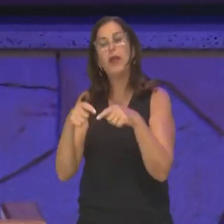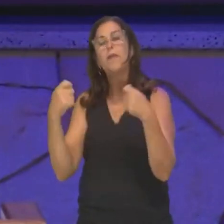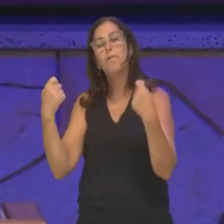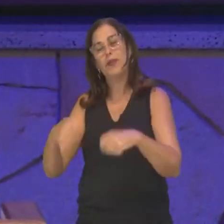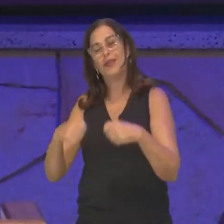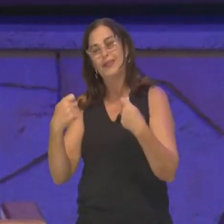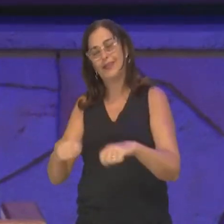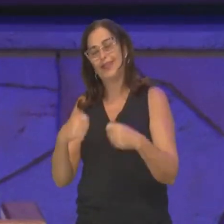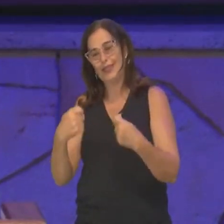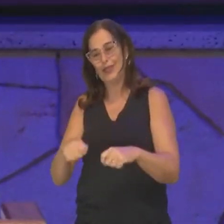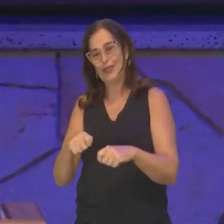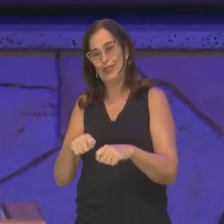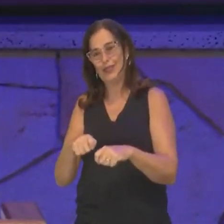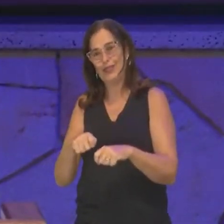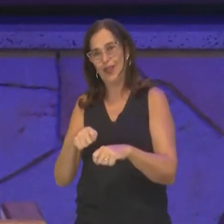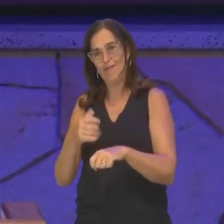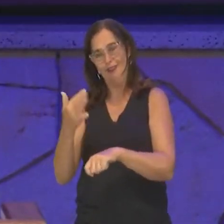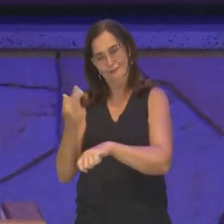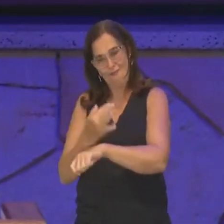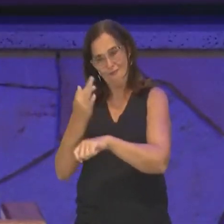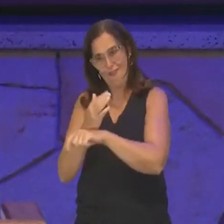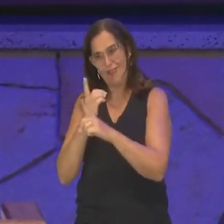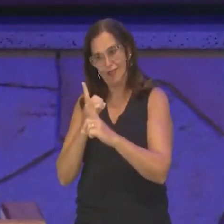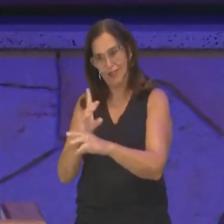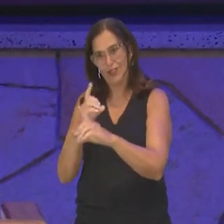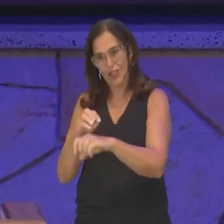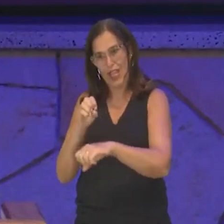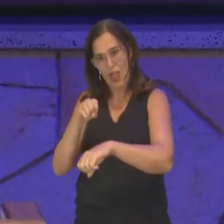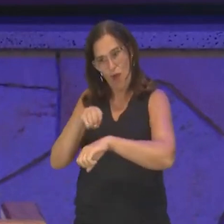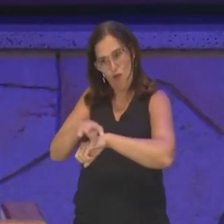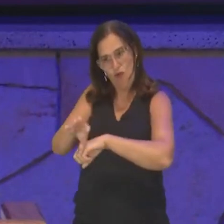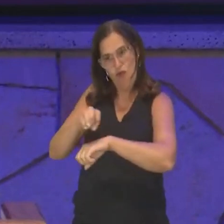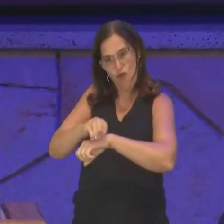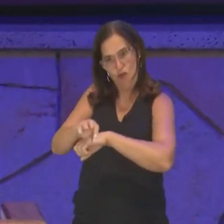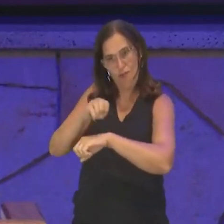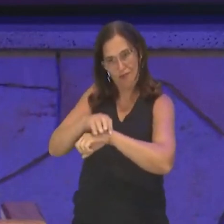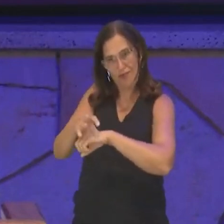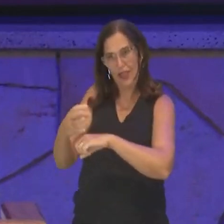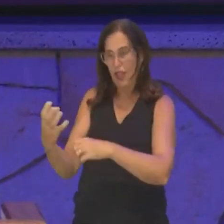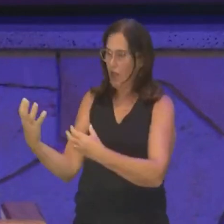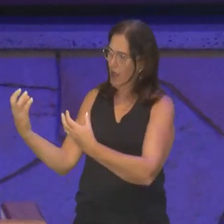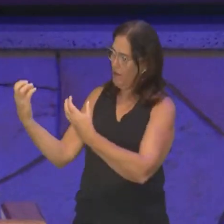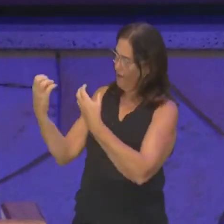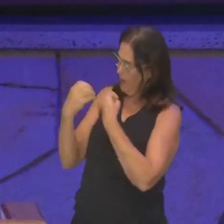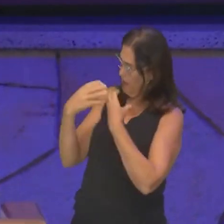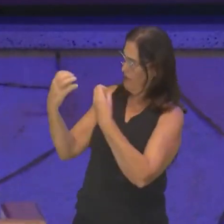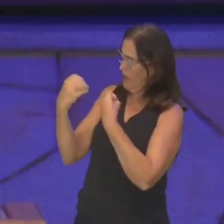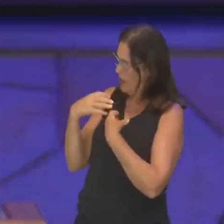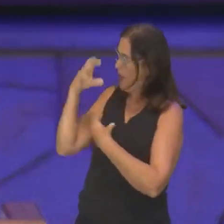preciso perseverar nessa doutrina, eu preciso passar essa mensagem adiante.